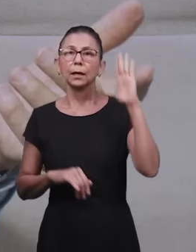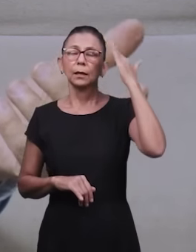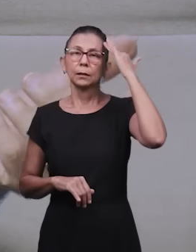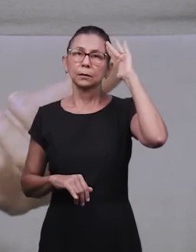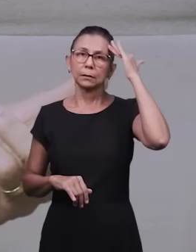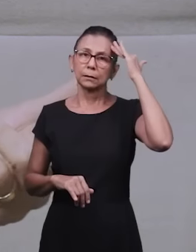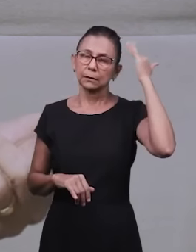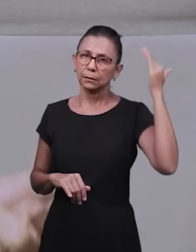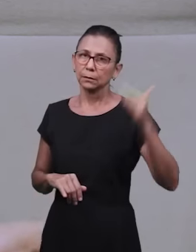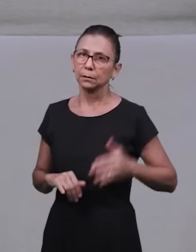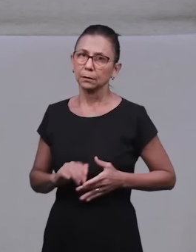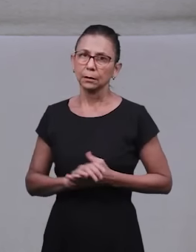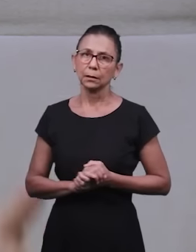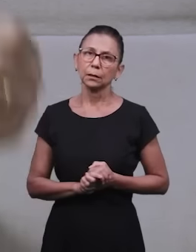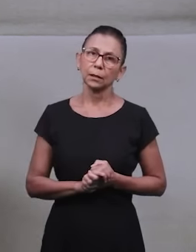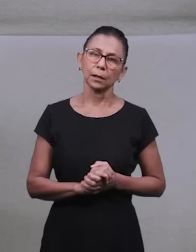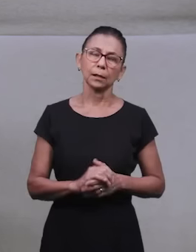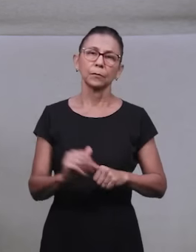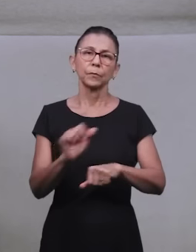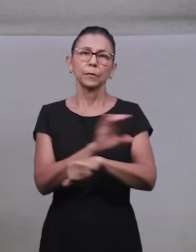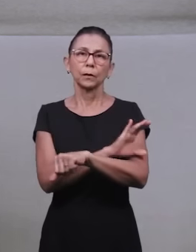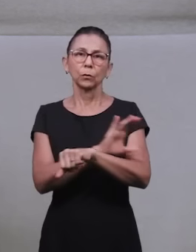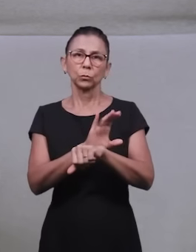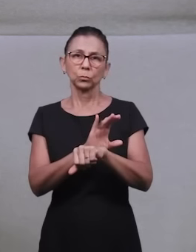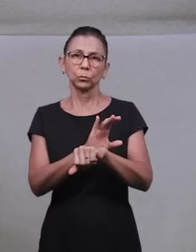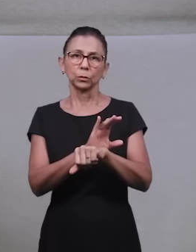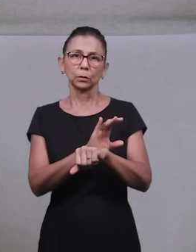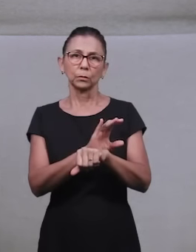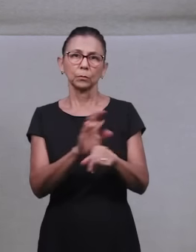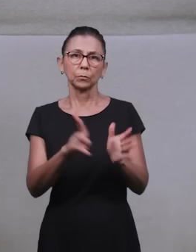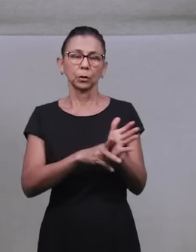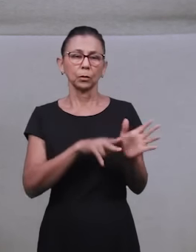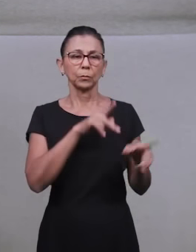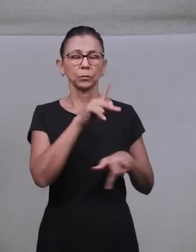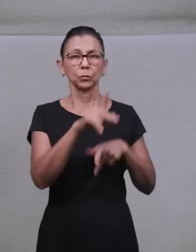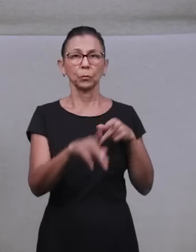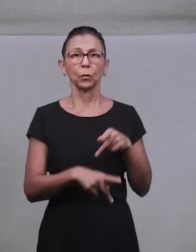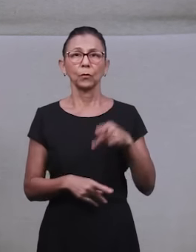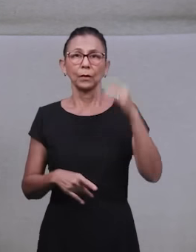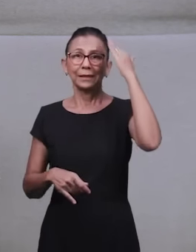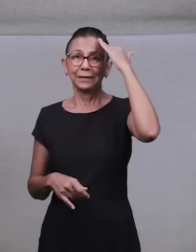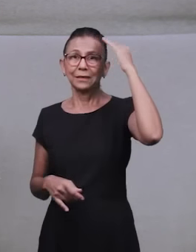primeiro que é daquilo que é a cultura do povo. Porque Salomão,